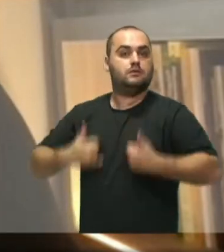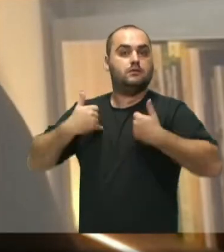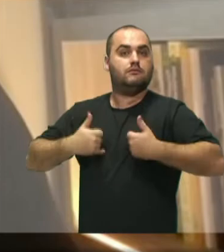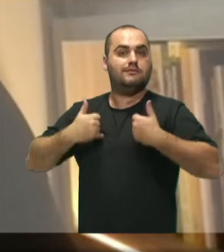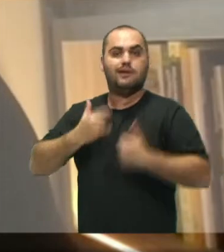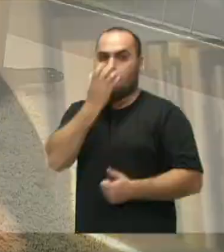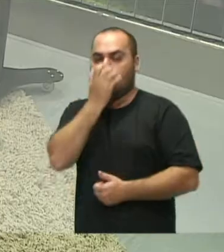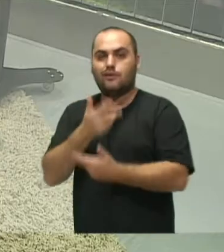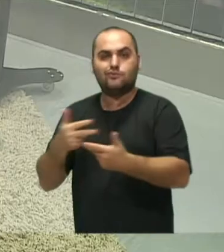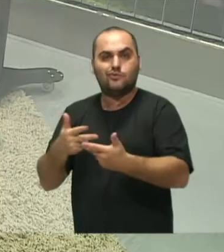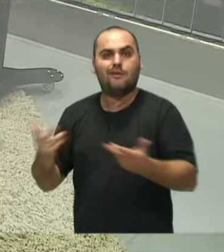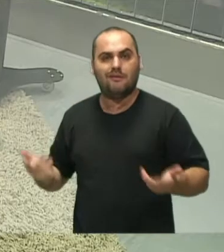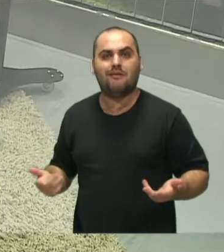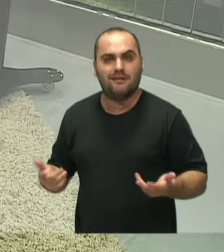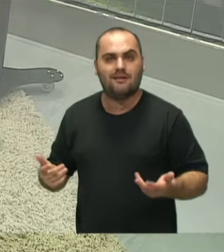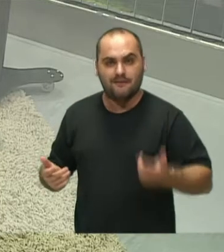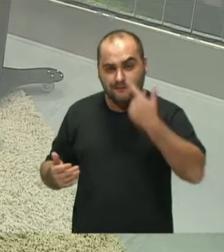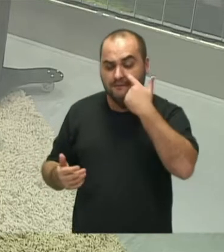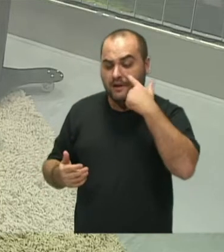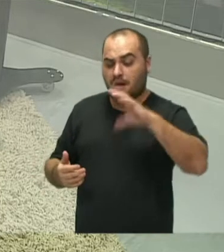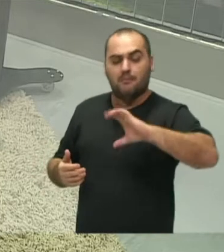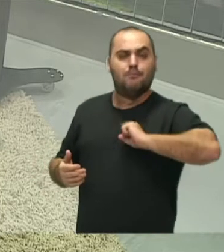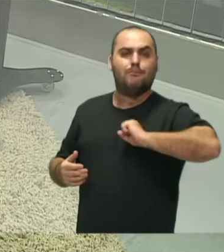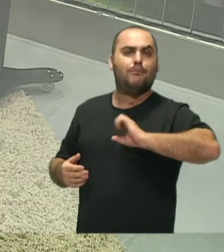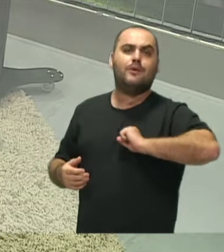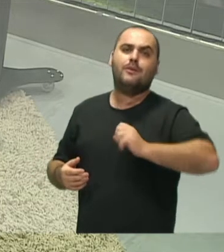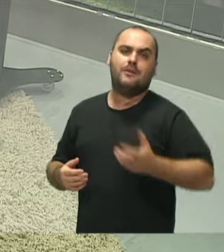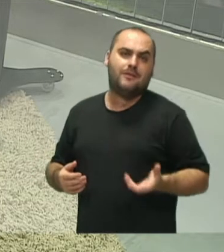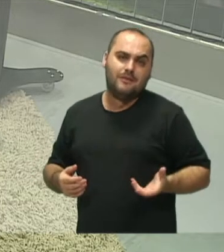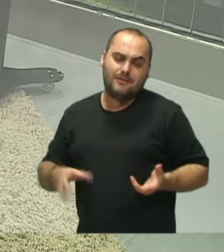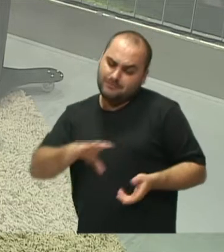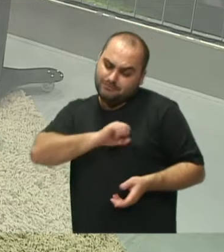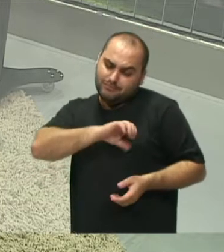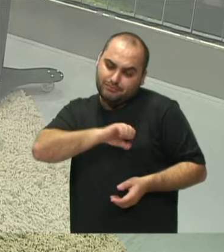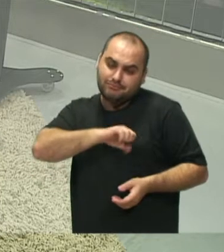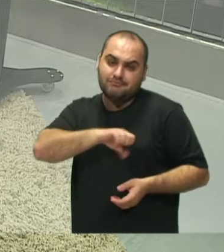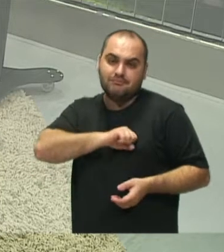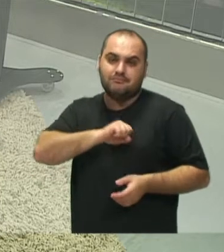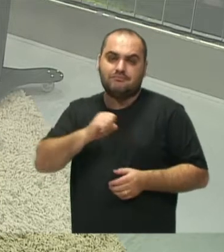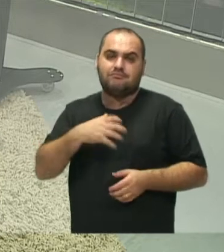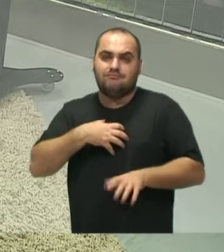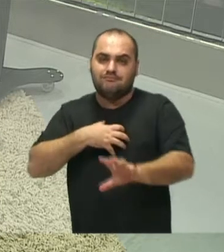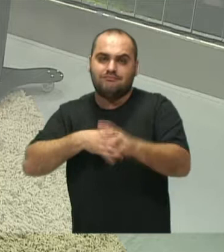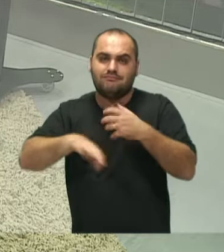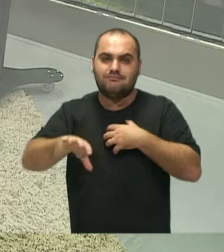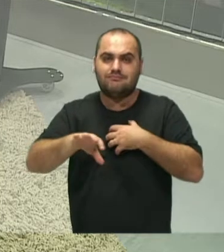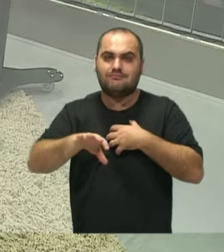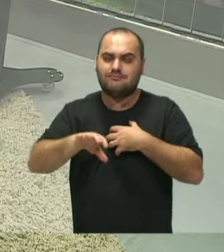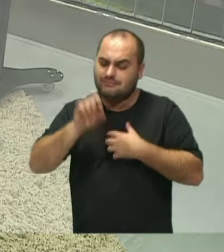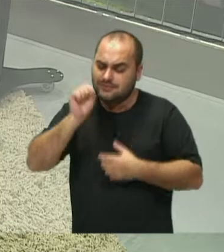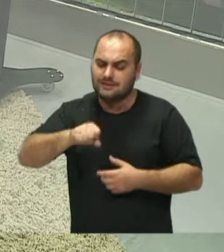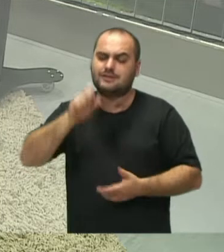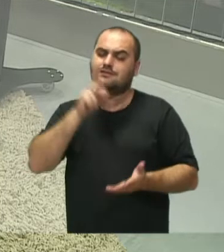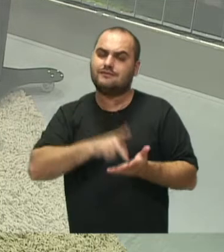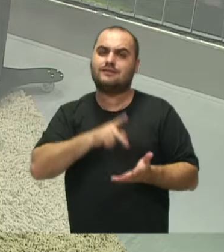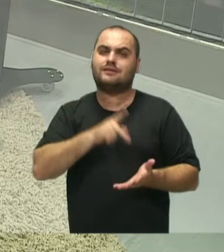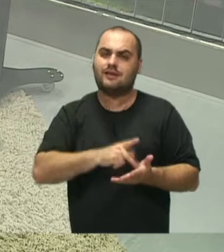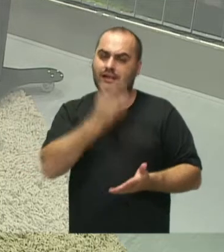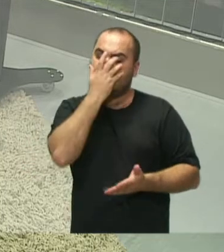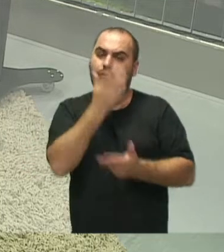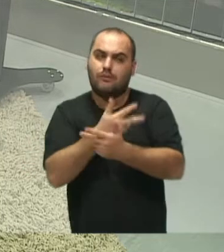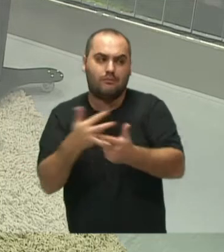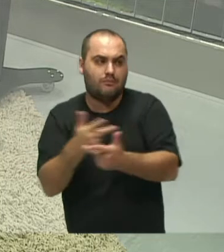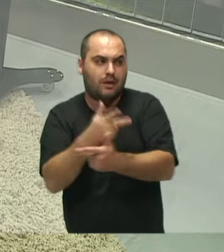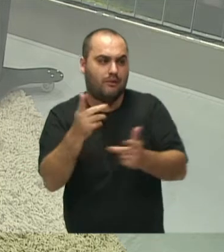sabe então você vê que é um amor muito grande é uma uma aproximação muito grande que tem o